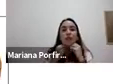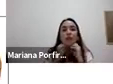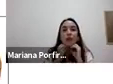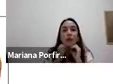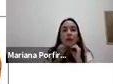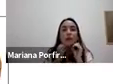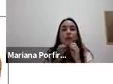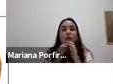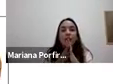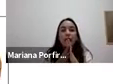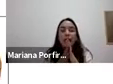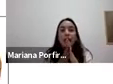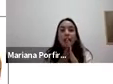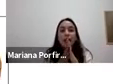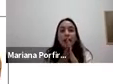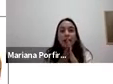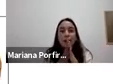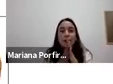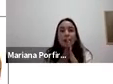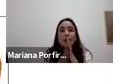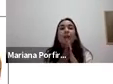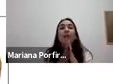músculos genioglosso, né?